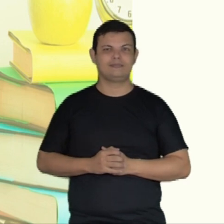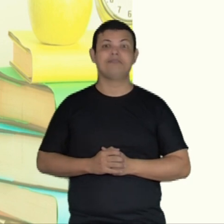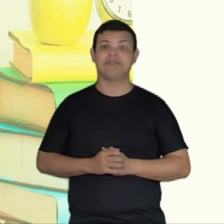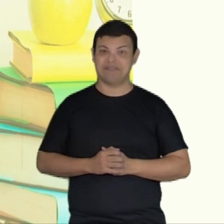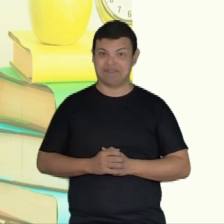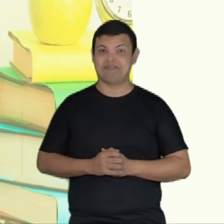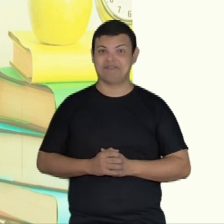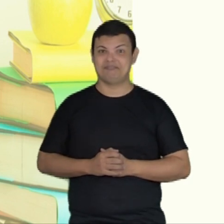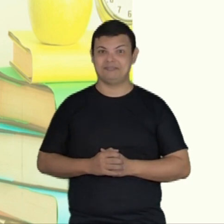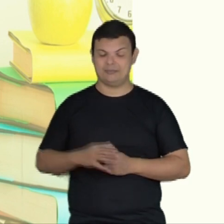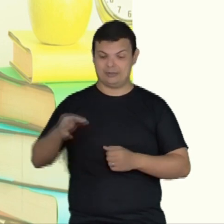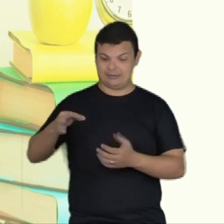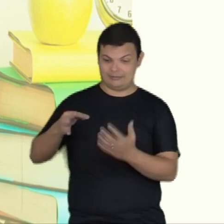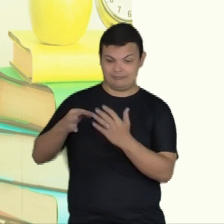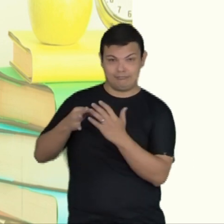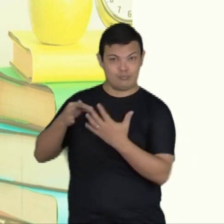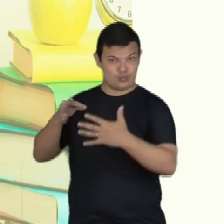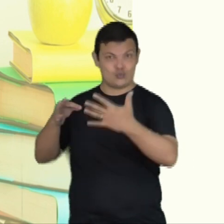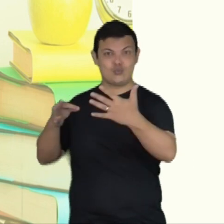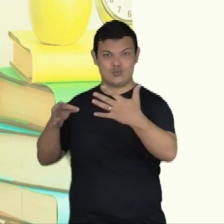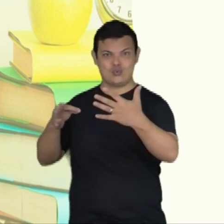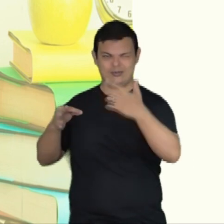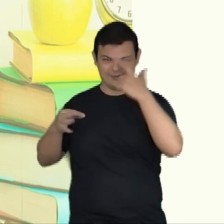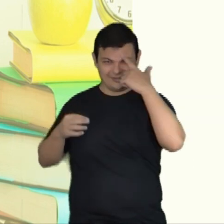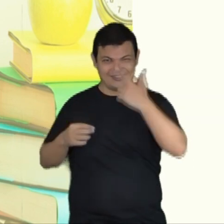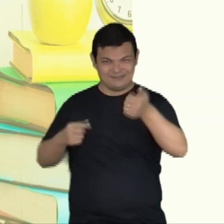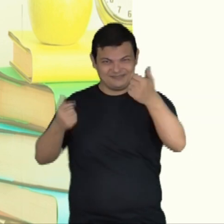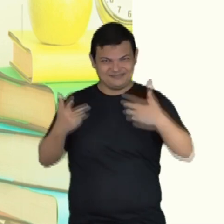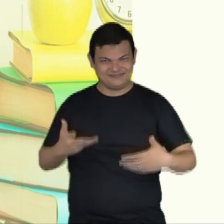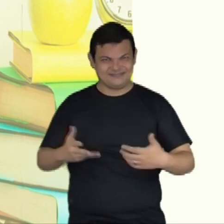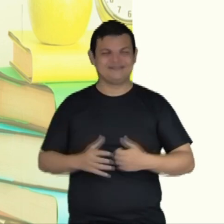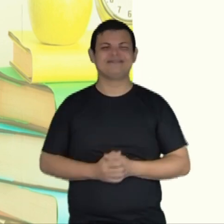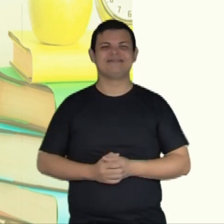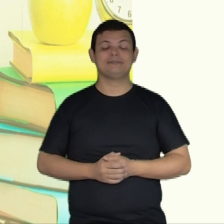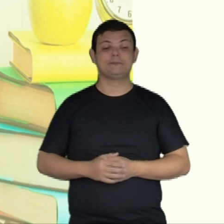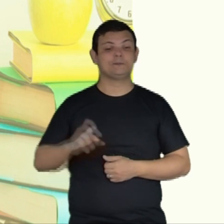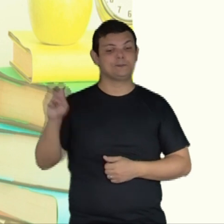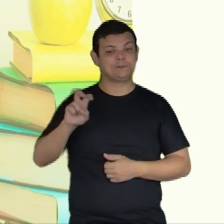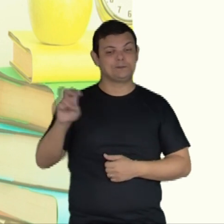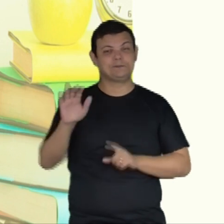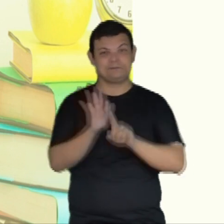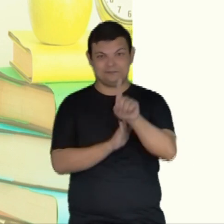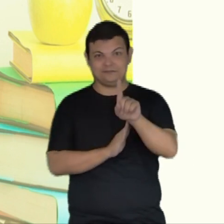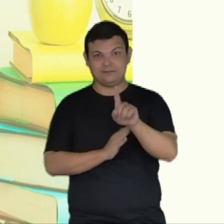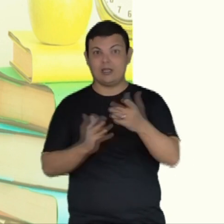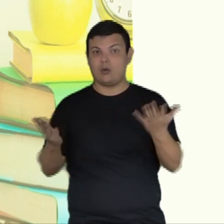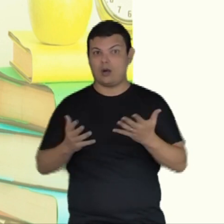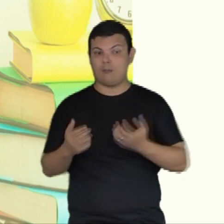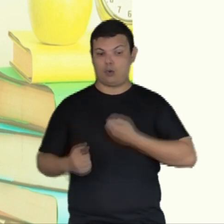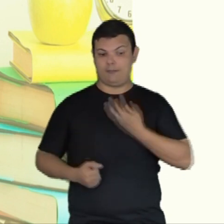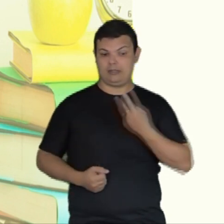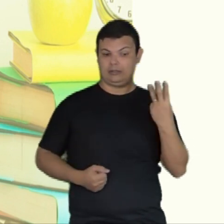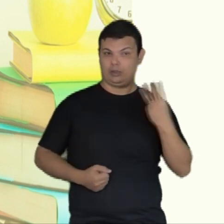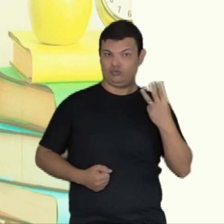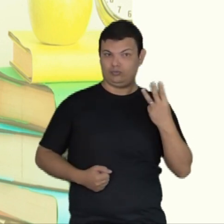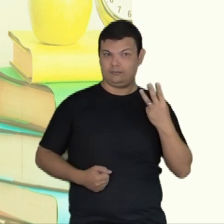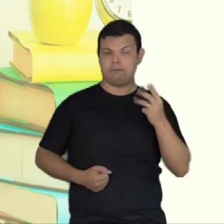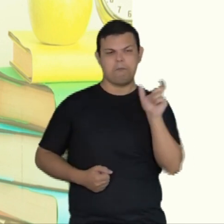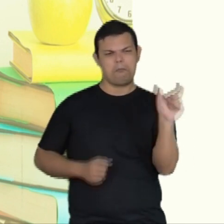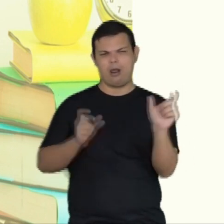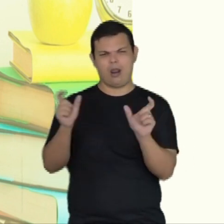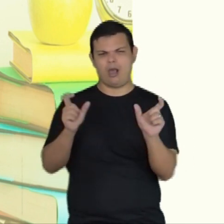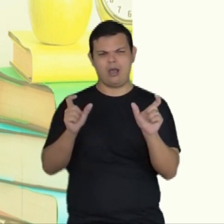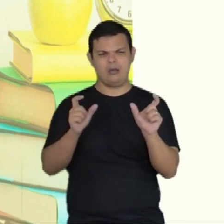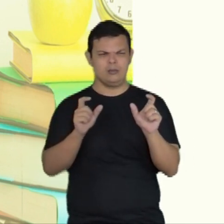Muito bem, pelo bule reluzente. Você lembra disso, né? Vamos para a quinta pergunta, agora sobre o poema 3. As palavras formaram